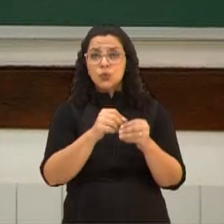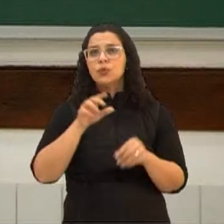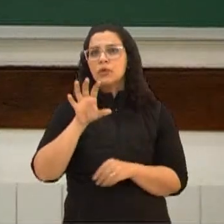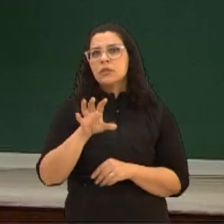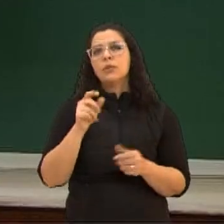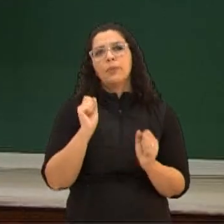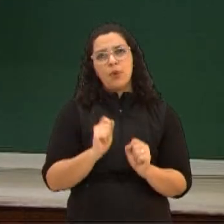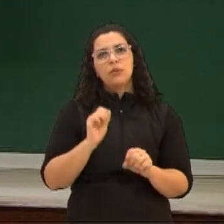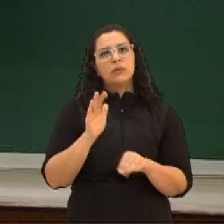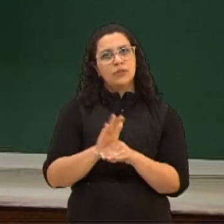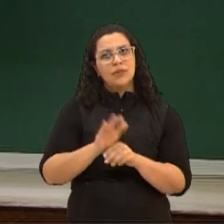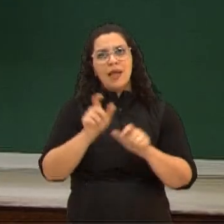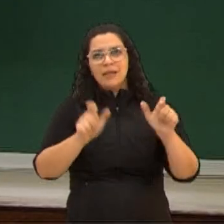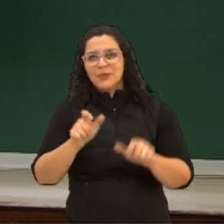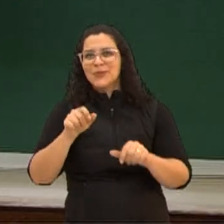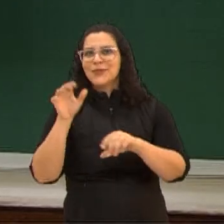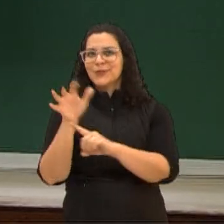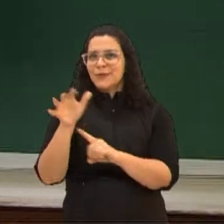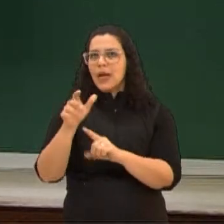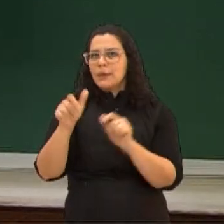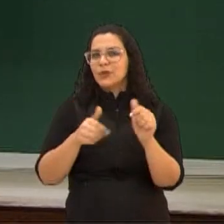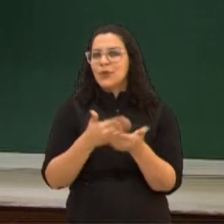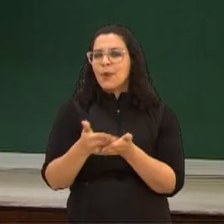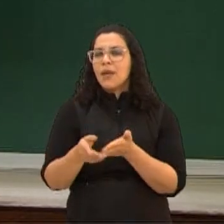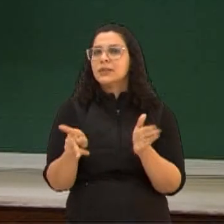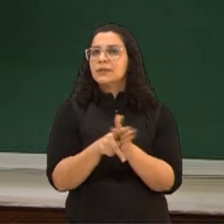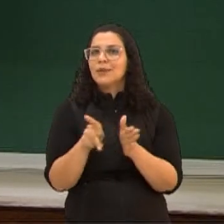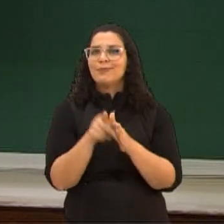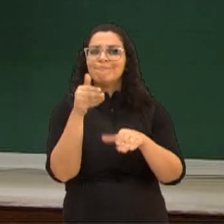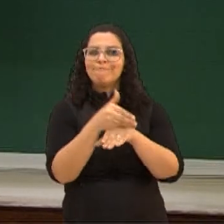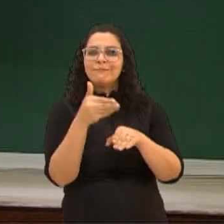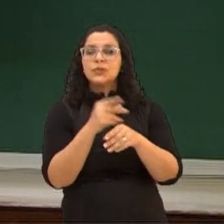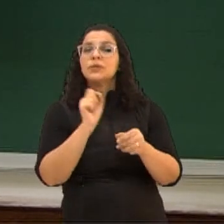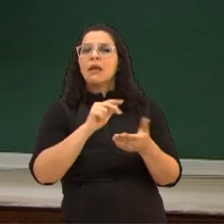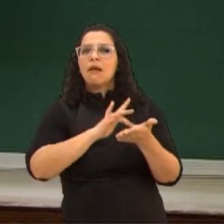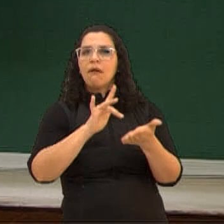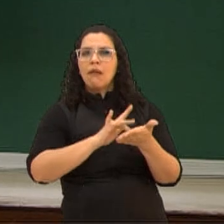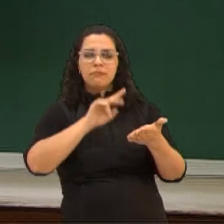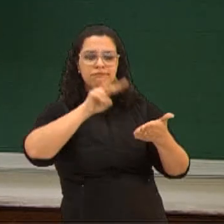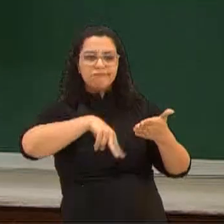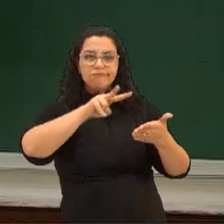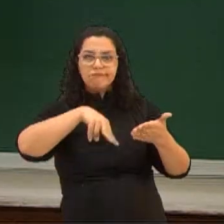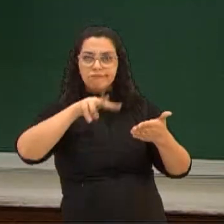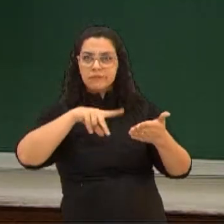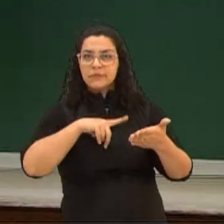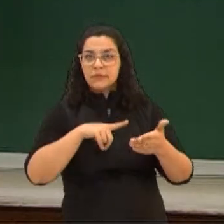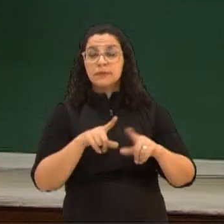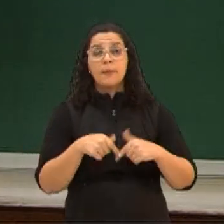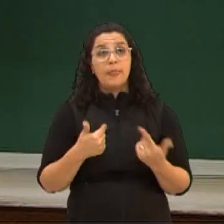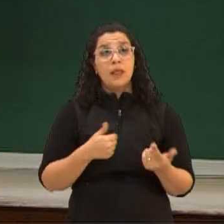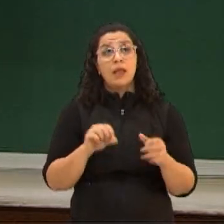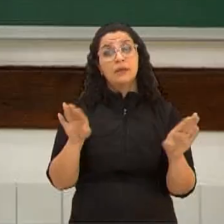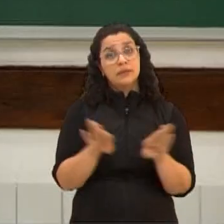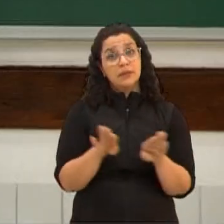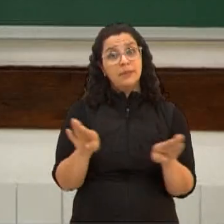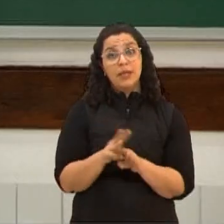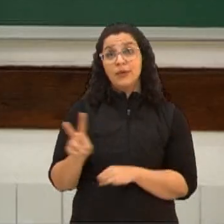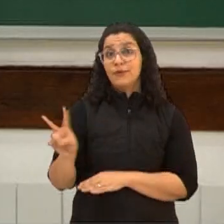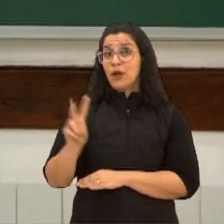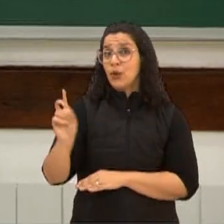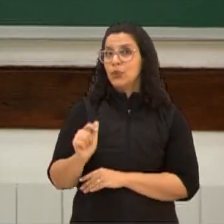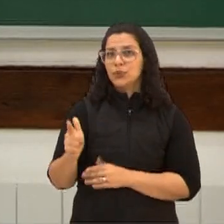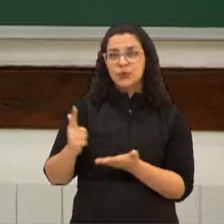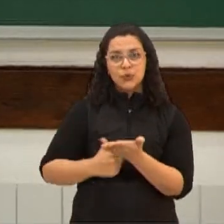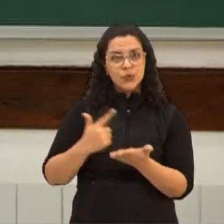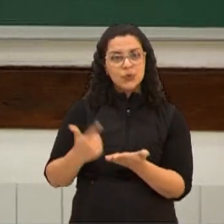pode fazer com que as pessoas comecem a fazer a leitura ali online. E, claro, os preços